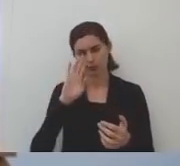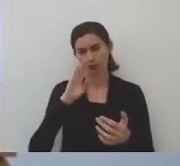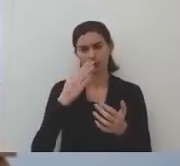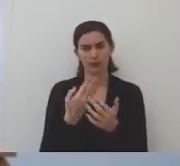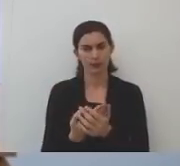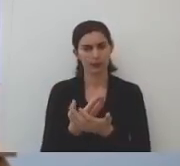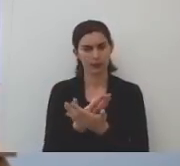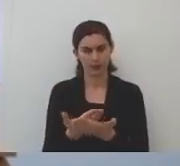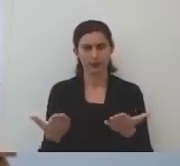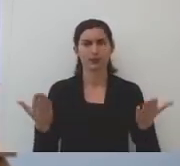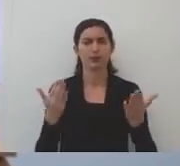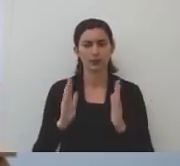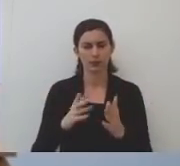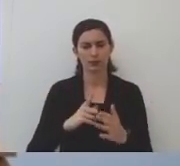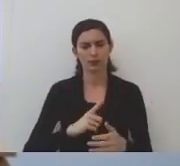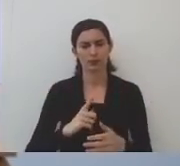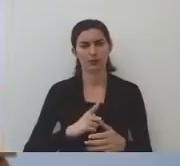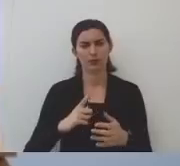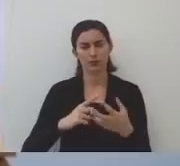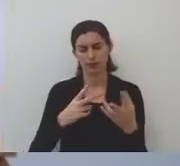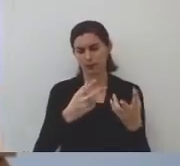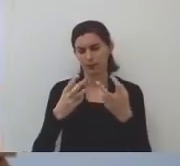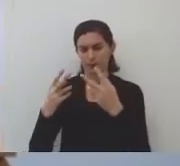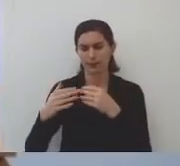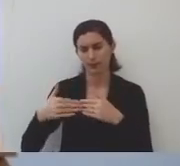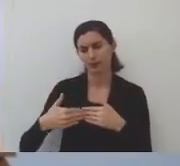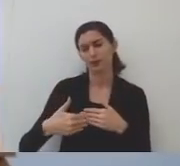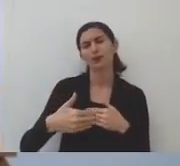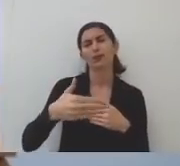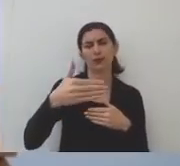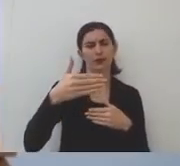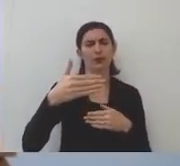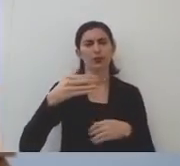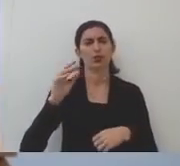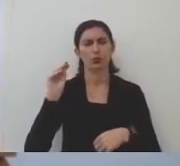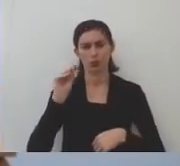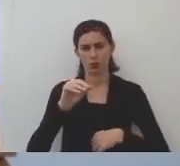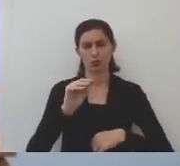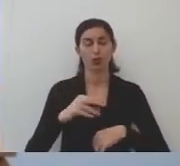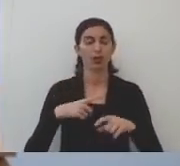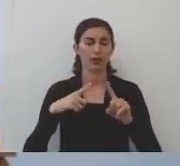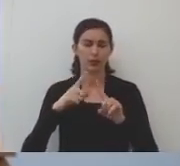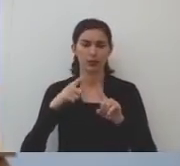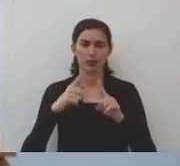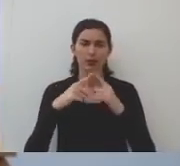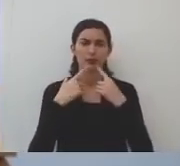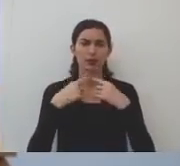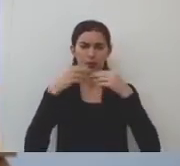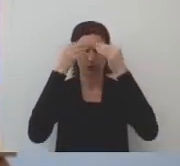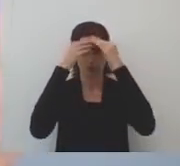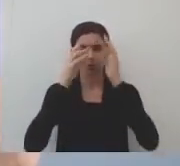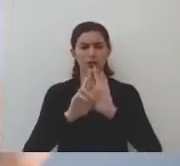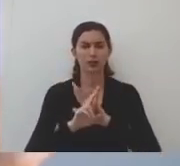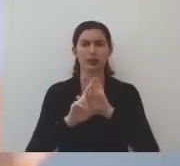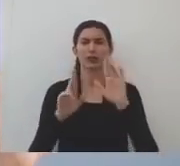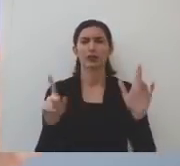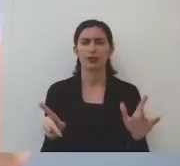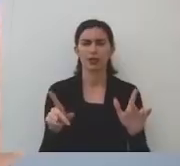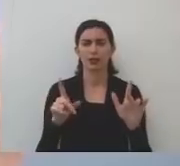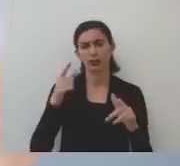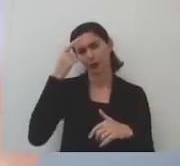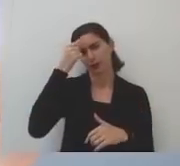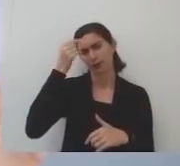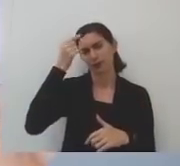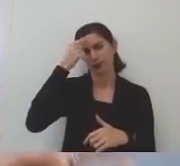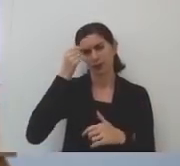que vocês já tenham percebido, né, a partir desses trechos que eu coloquei, que o tipo de linguagem é totalmente diferente da acadêmica,